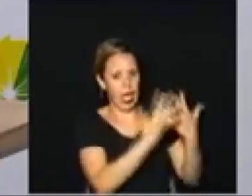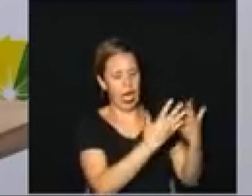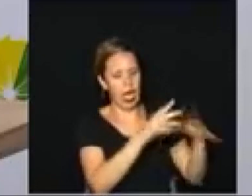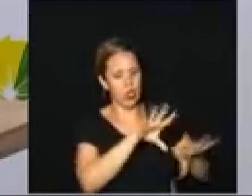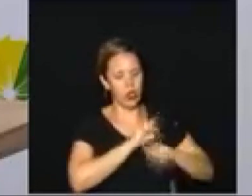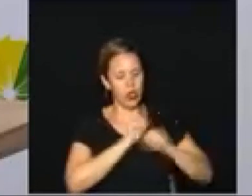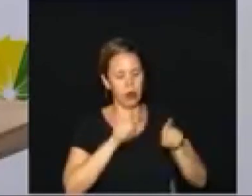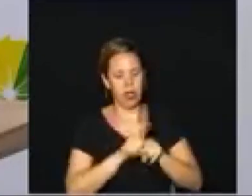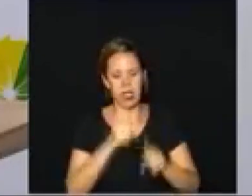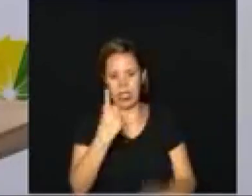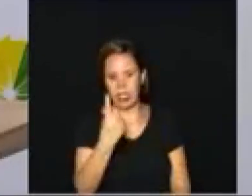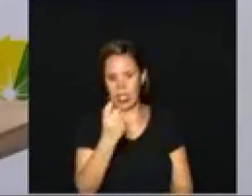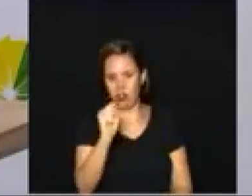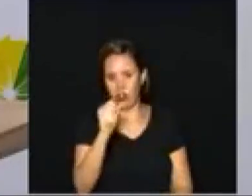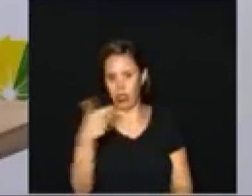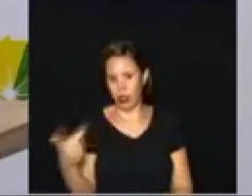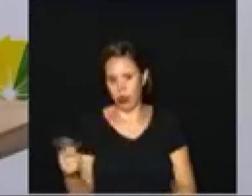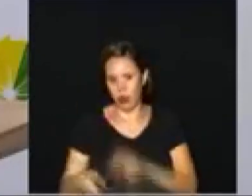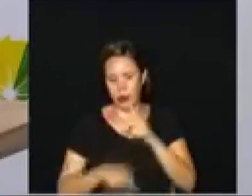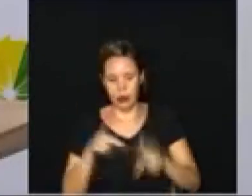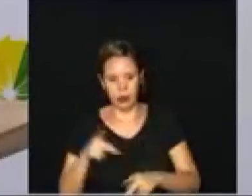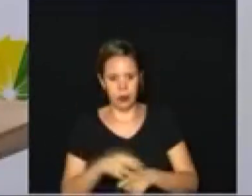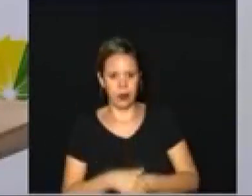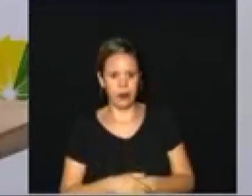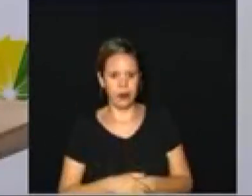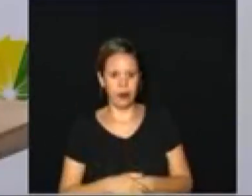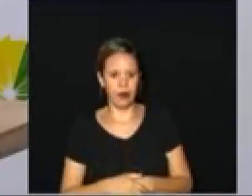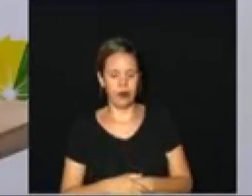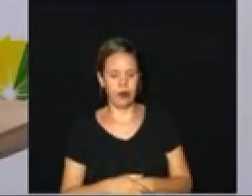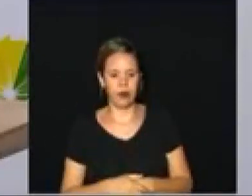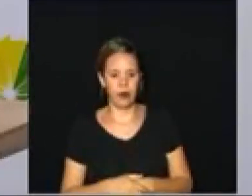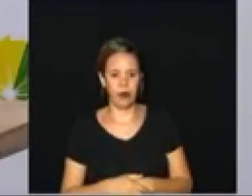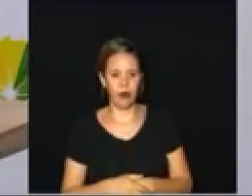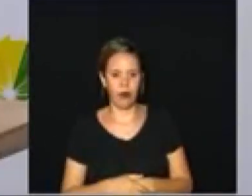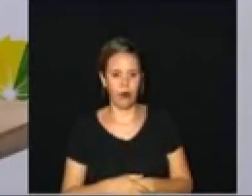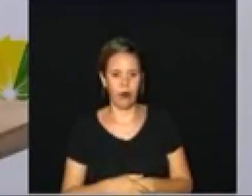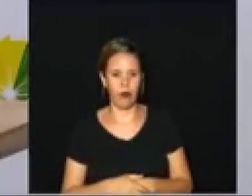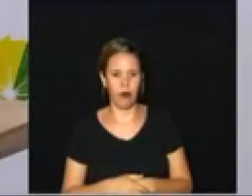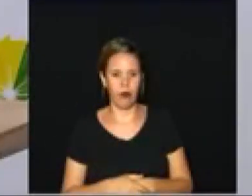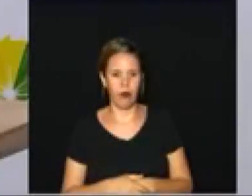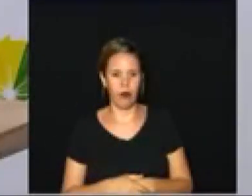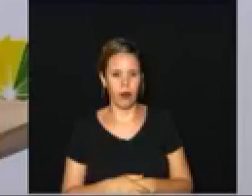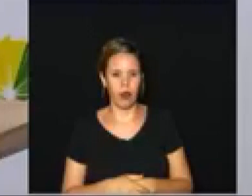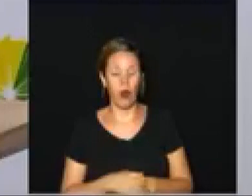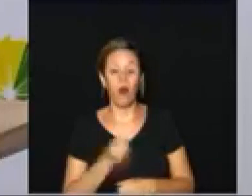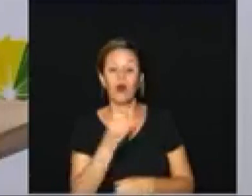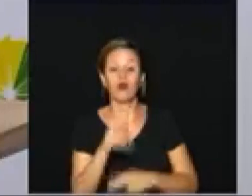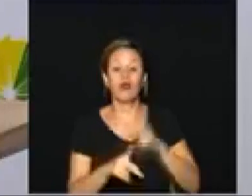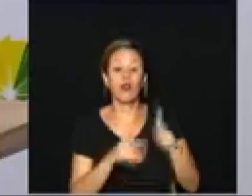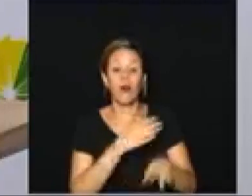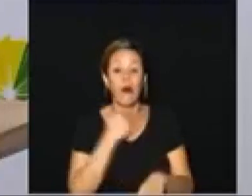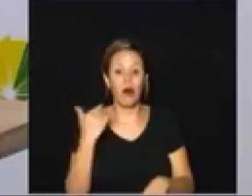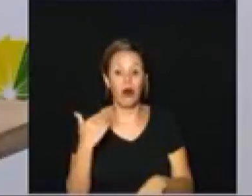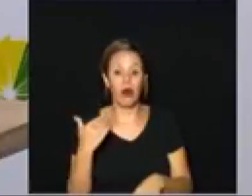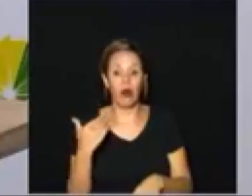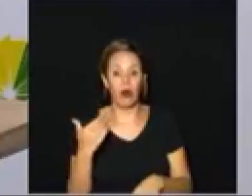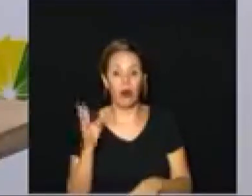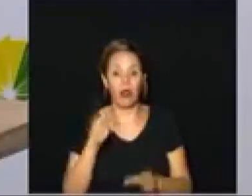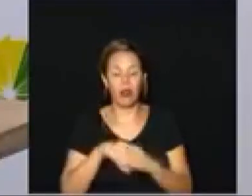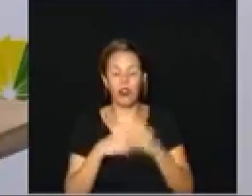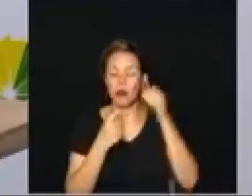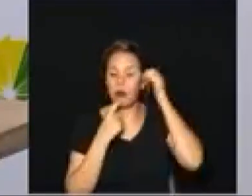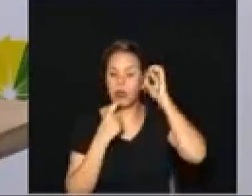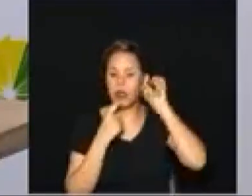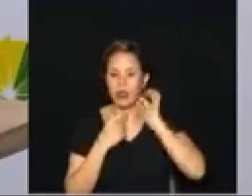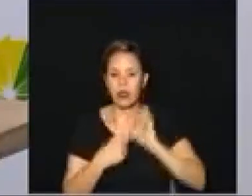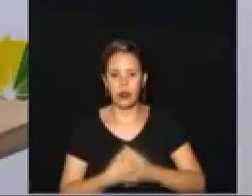temos 182 pessoas em isolamento domiciliar. E óbitos, Campinas